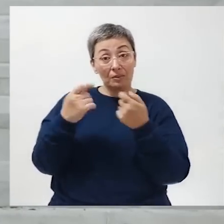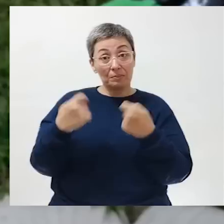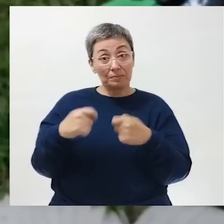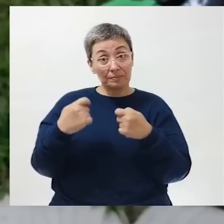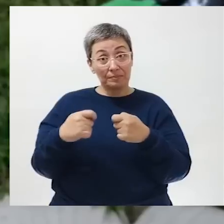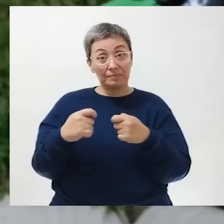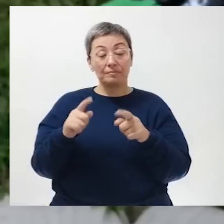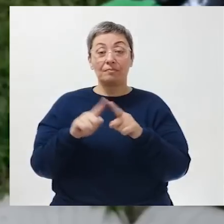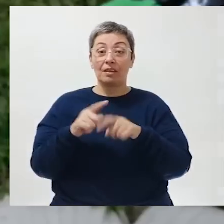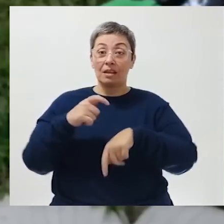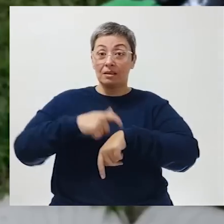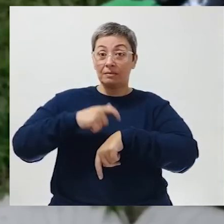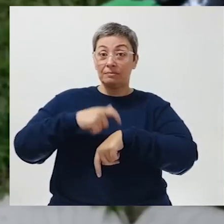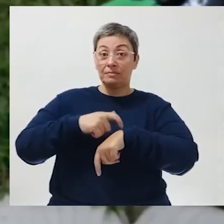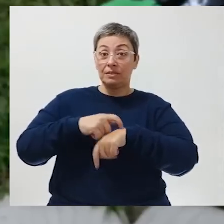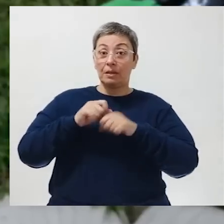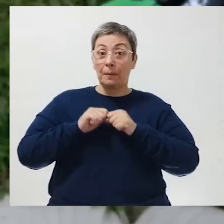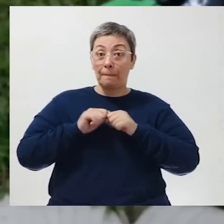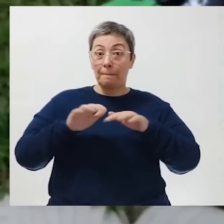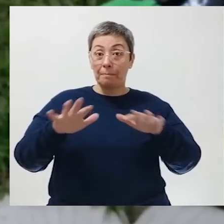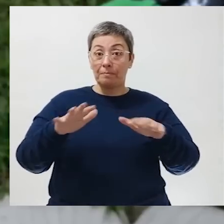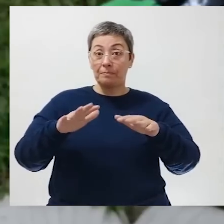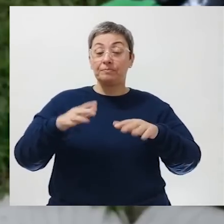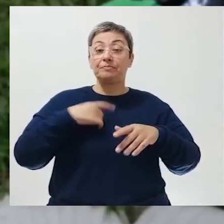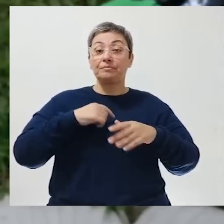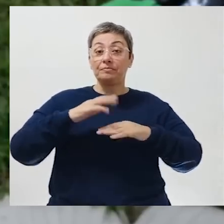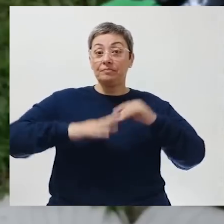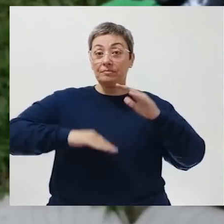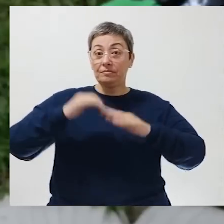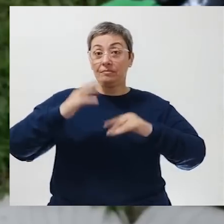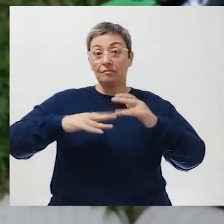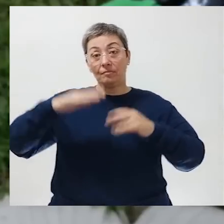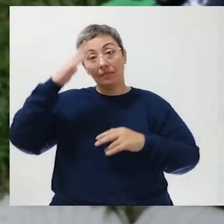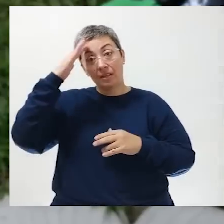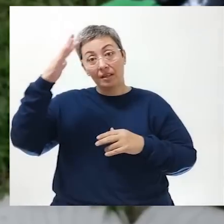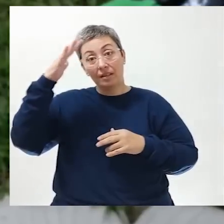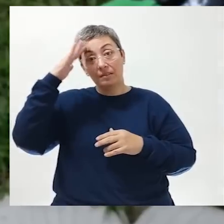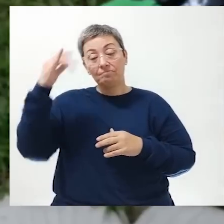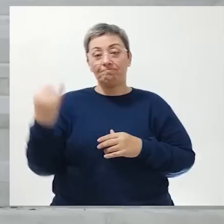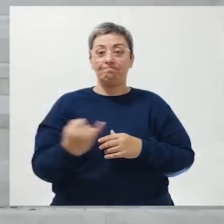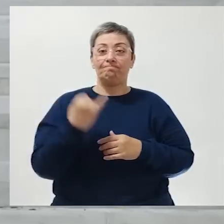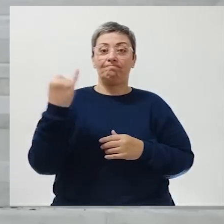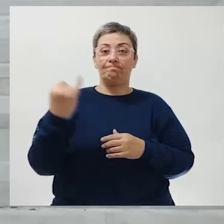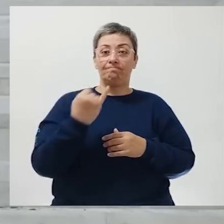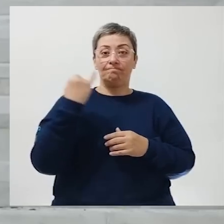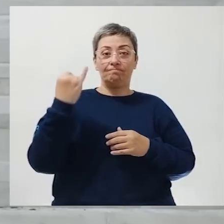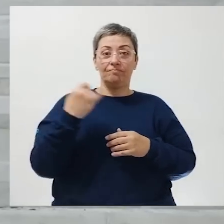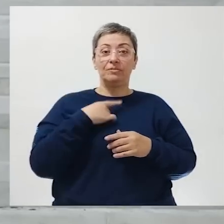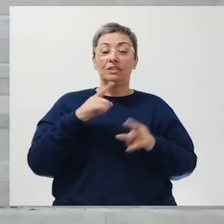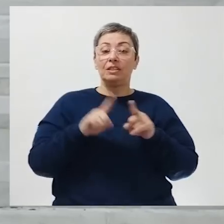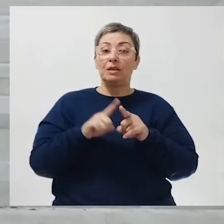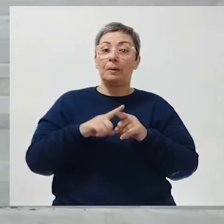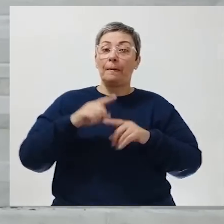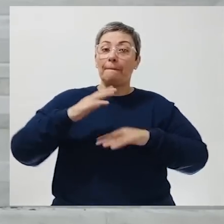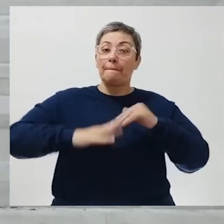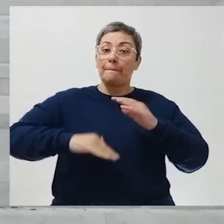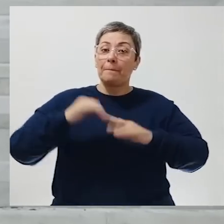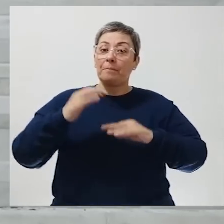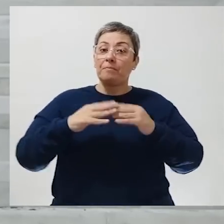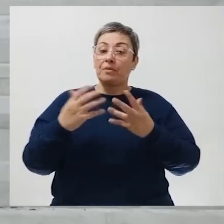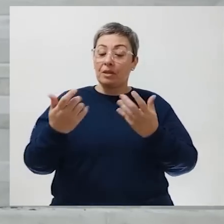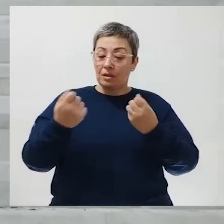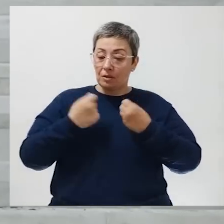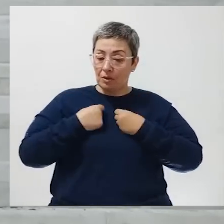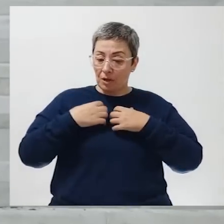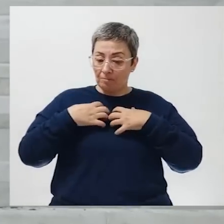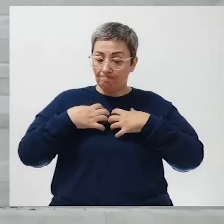precisar. Nesse momento de pandemia, as atividades de faz de conta são muito importantes. É a atividade que vai trazer um pouco